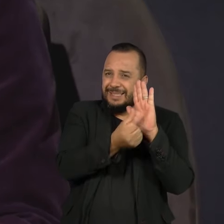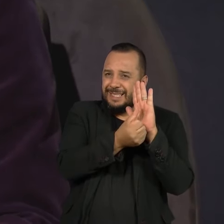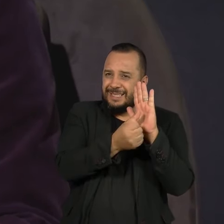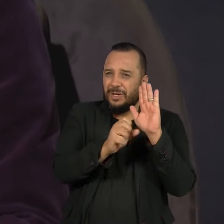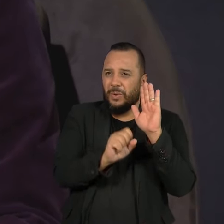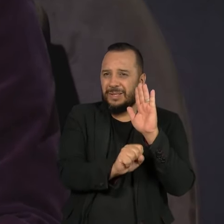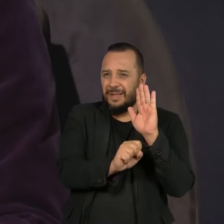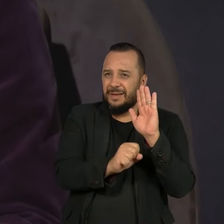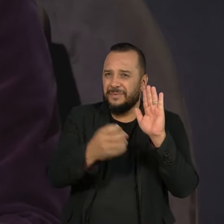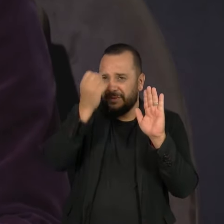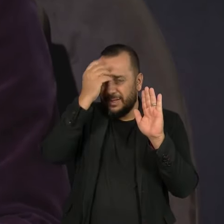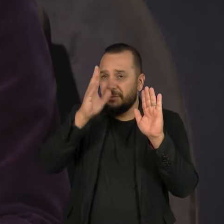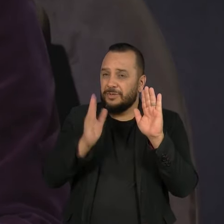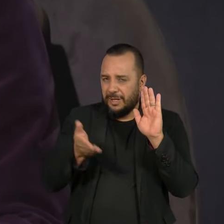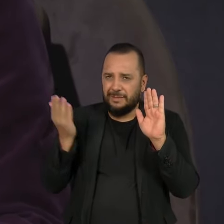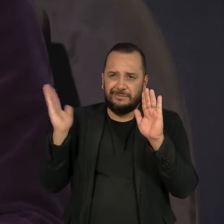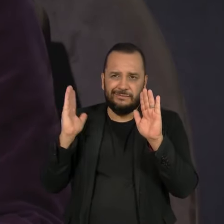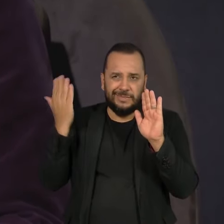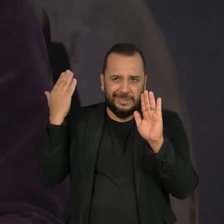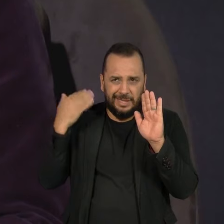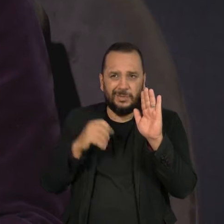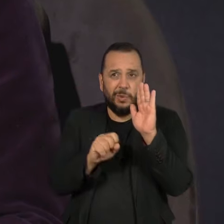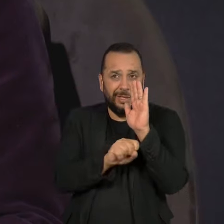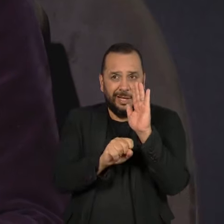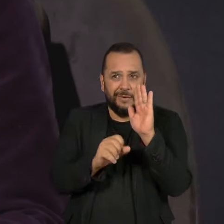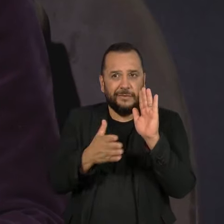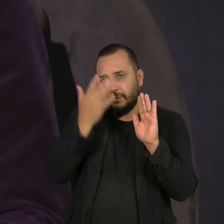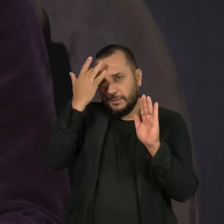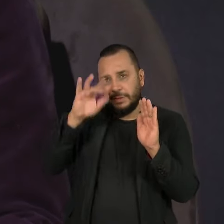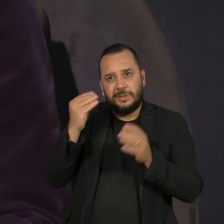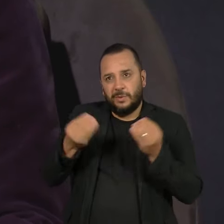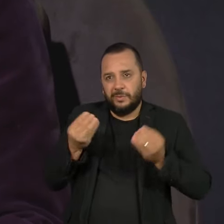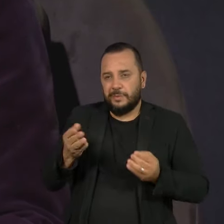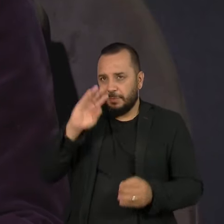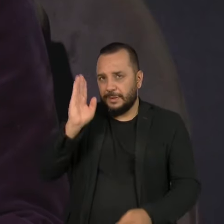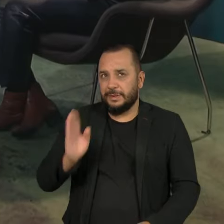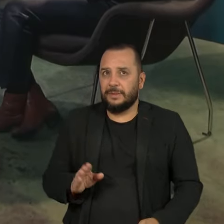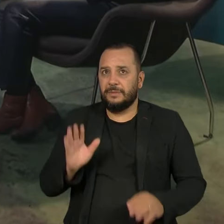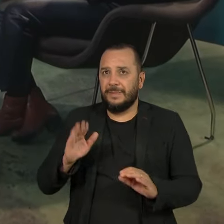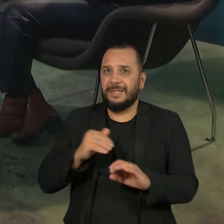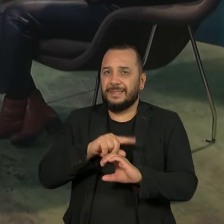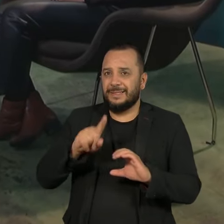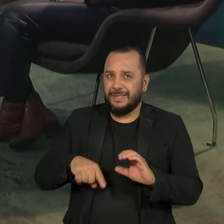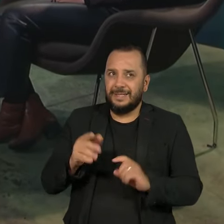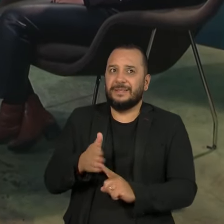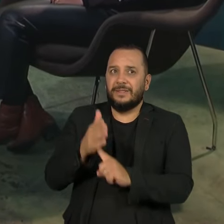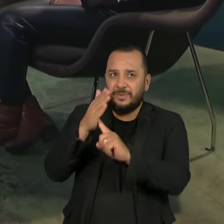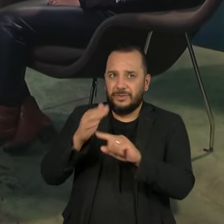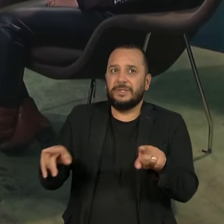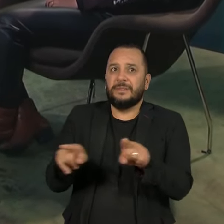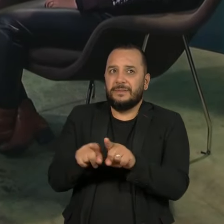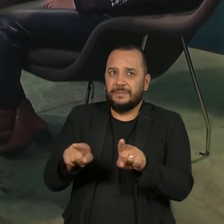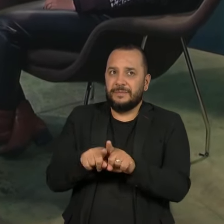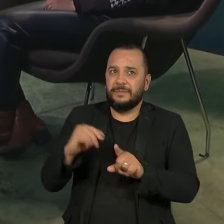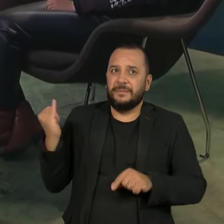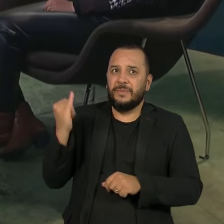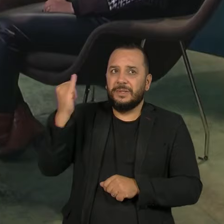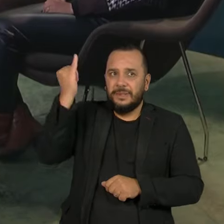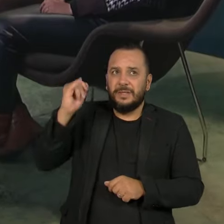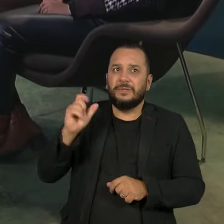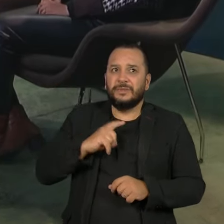ficado um certo tempo, E a ciência e tecnologia é fundamental